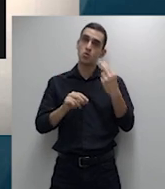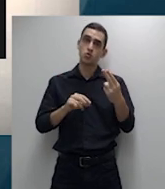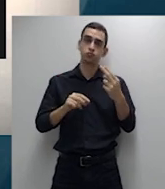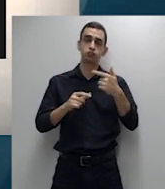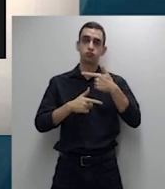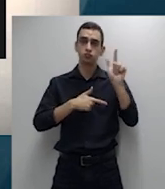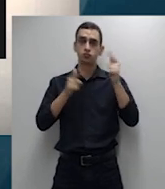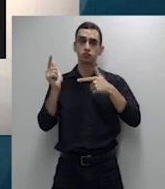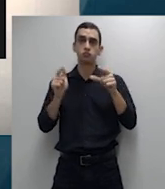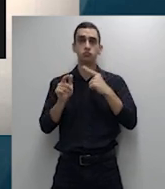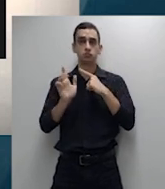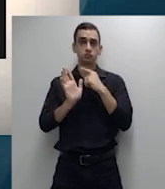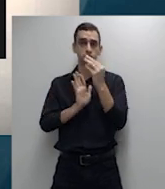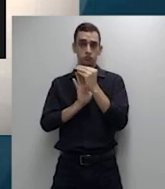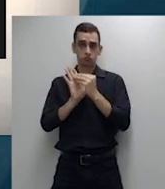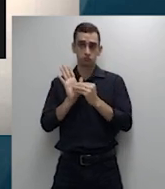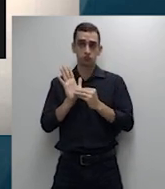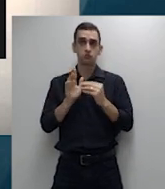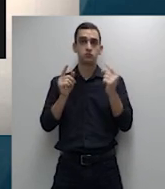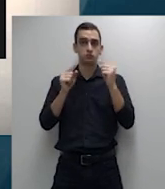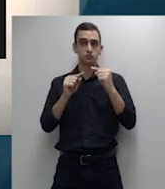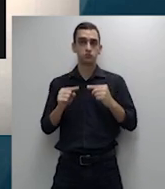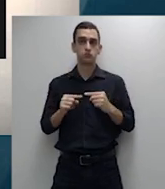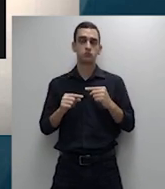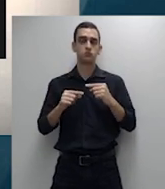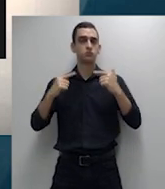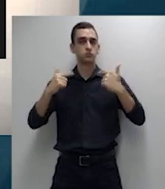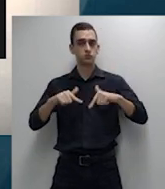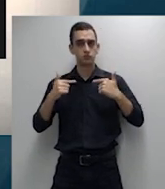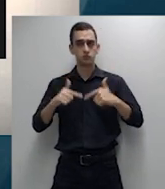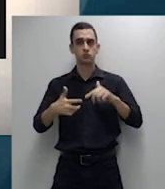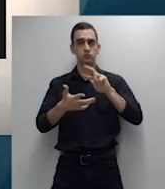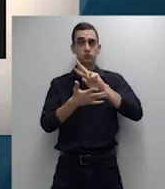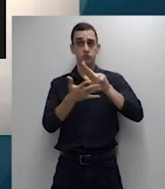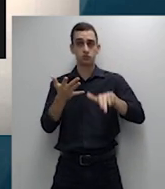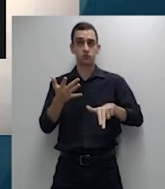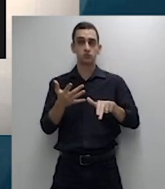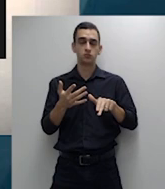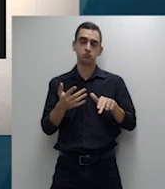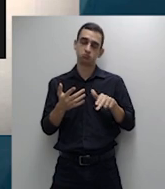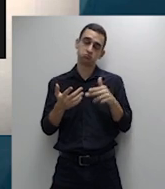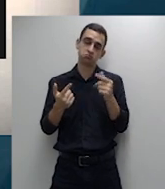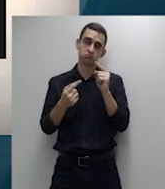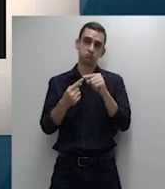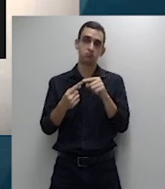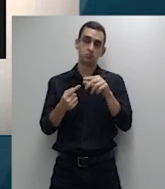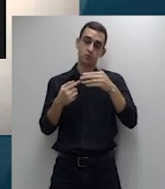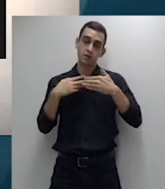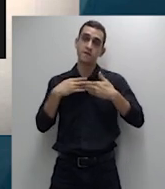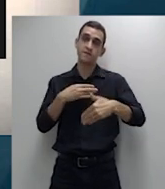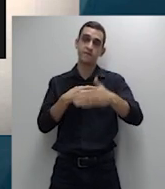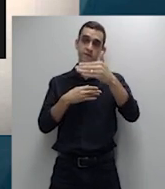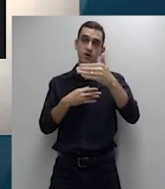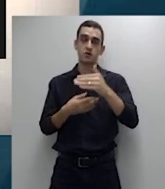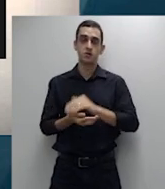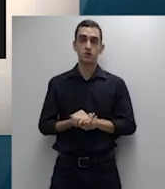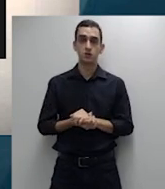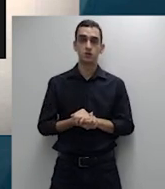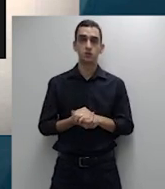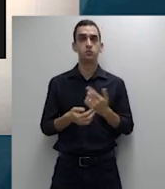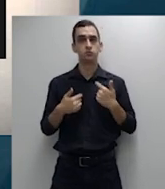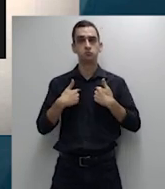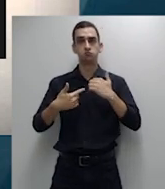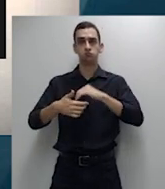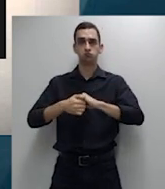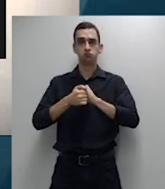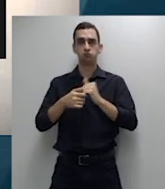físicas para que o próprio serviço de telecomunicação possa ser realizado os ilustres advogados eu quero cumprimentar